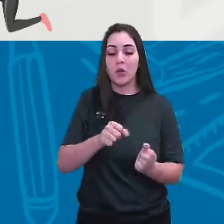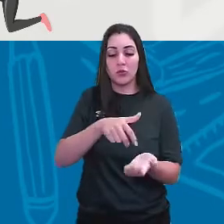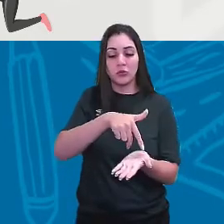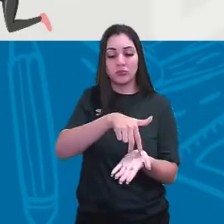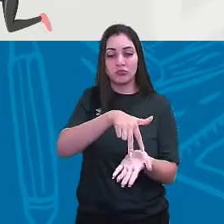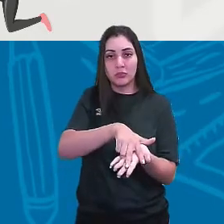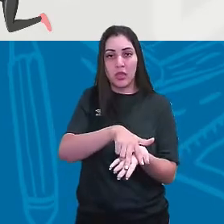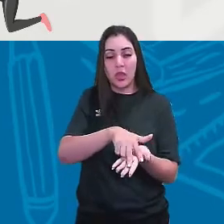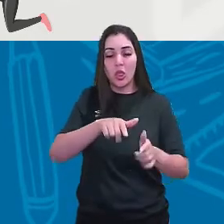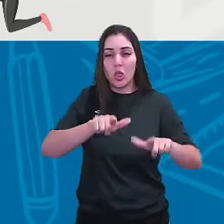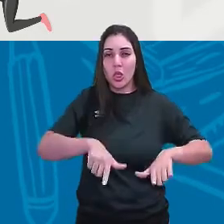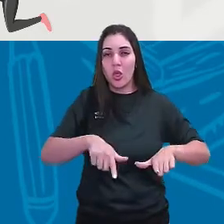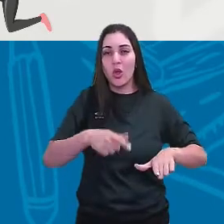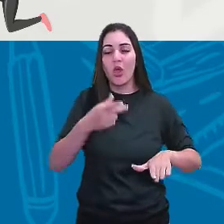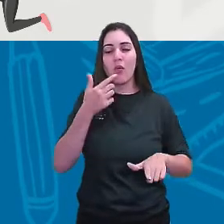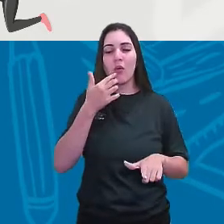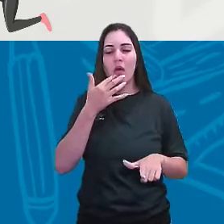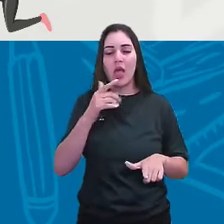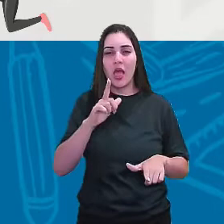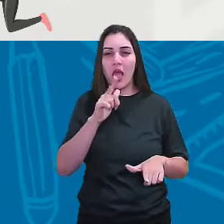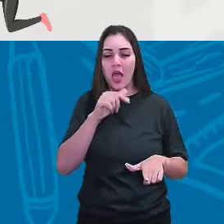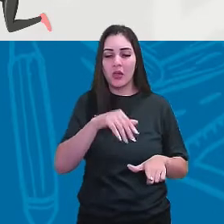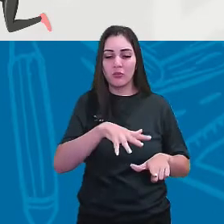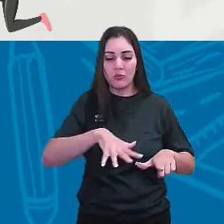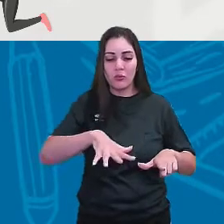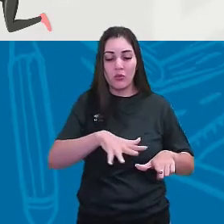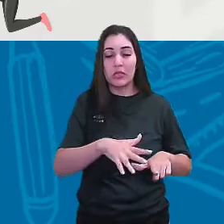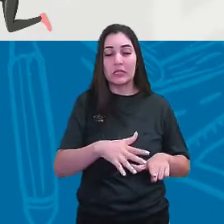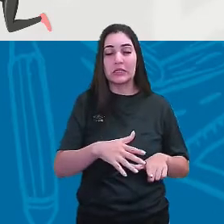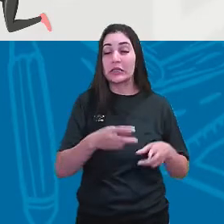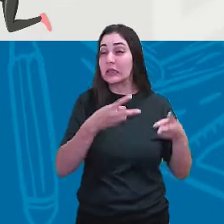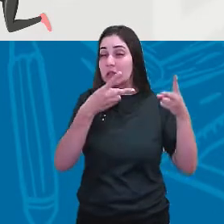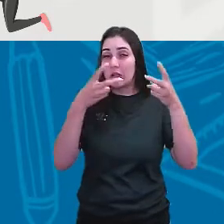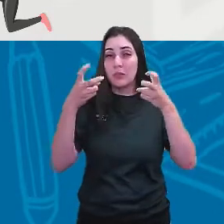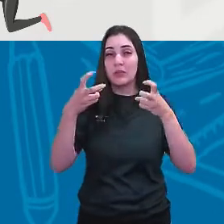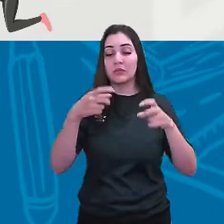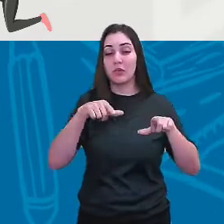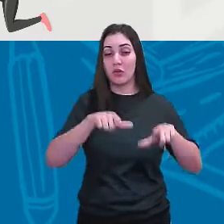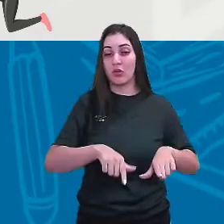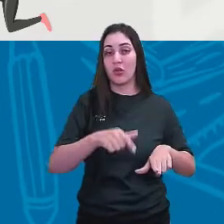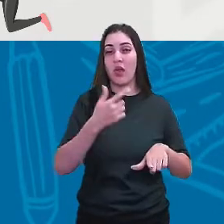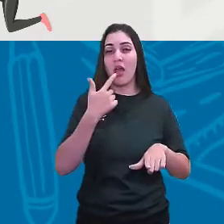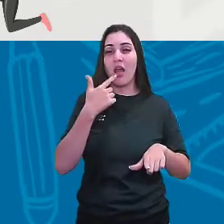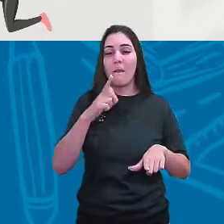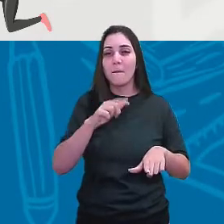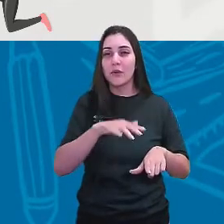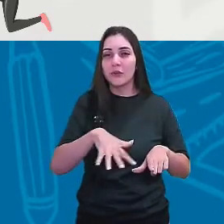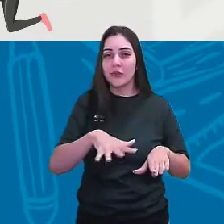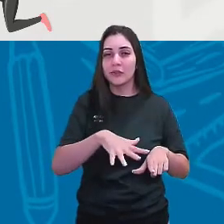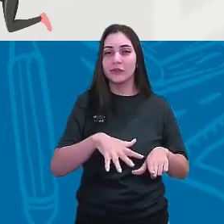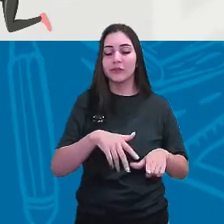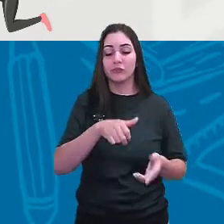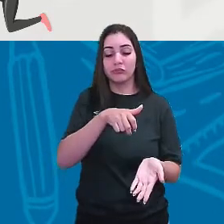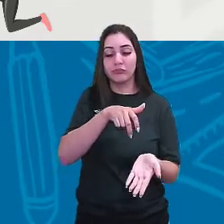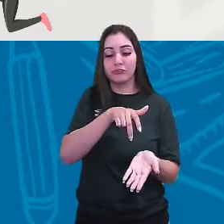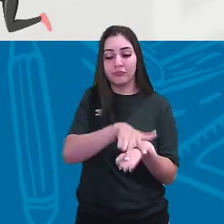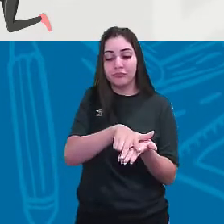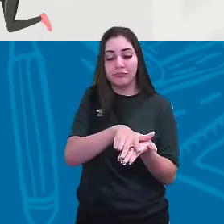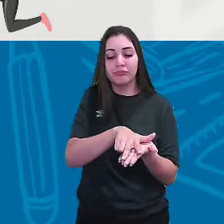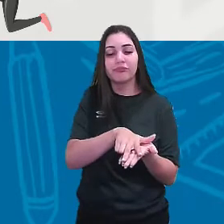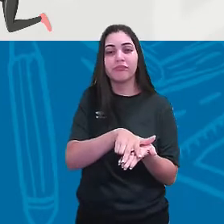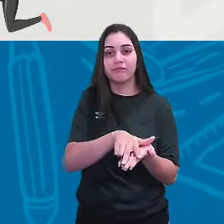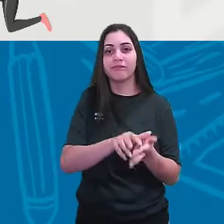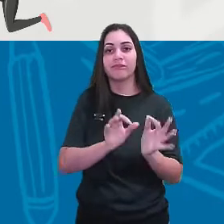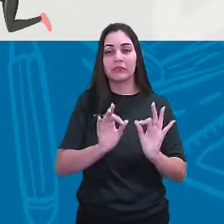está molhado sem perceber, né, que aquele ambiente está molhado e levar um escorregão e cair, não é